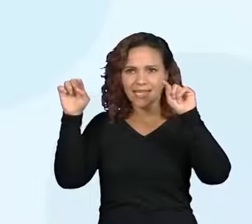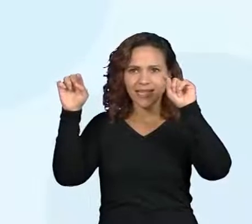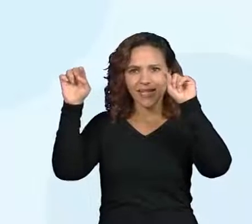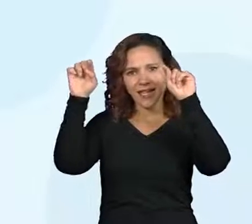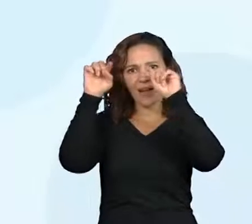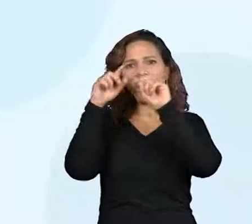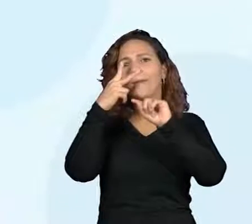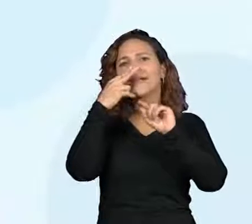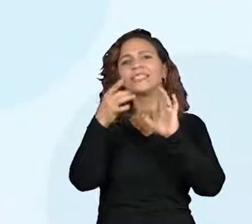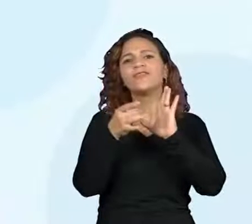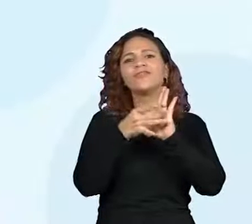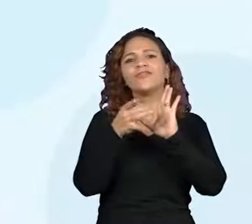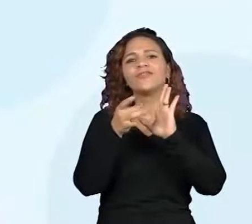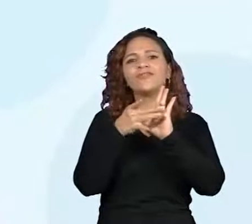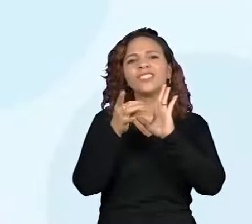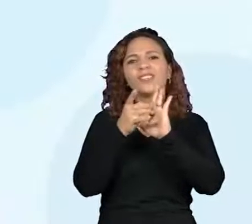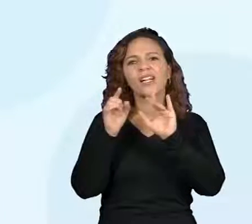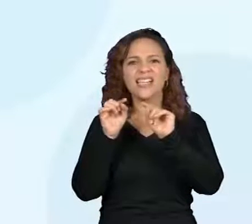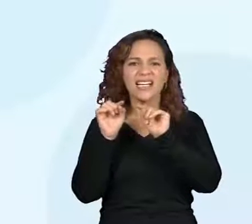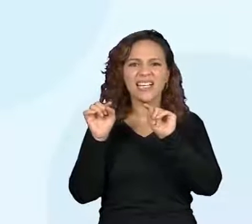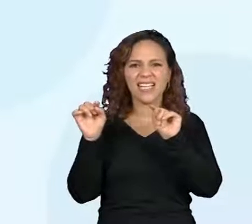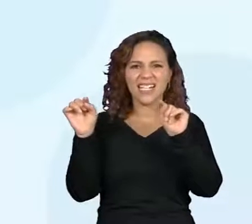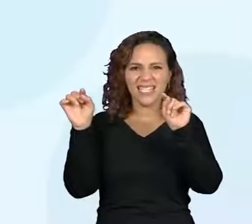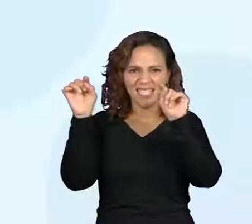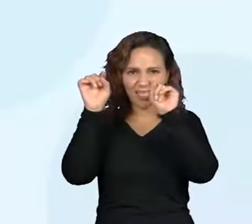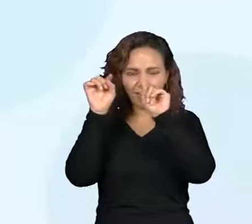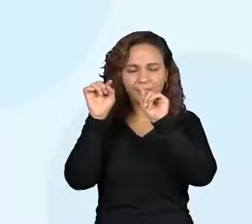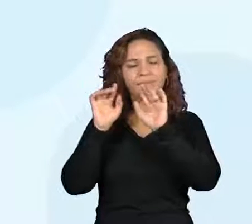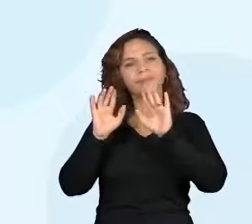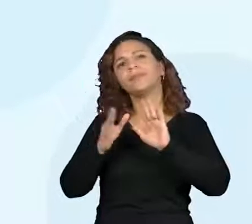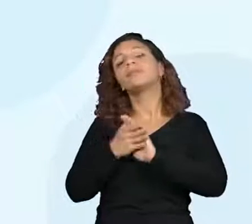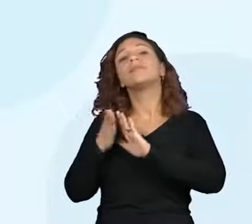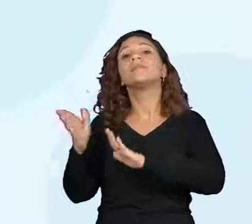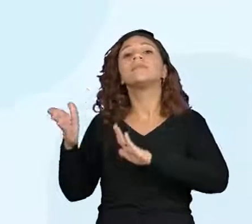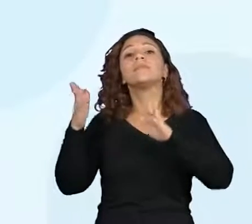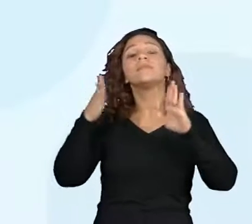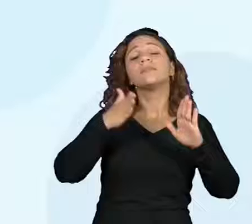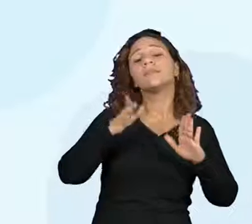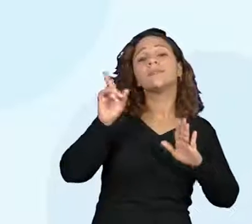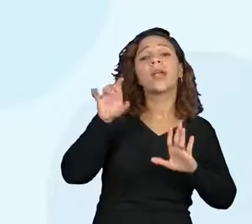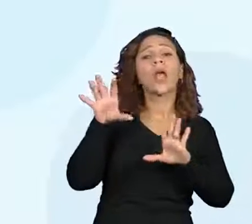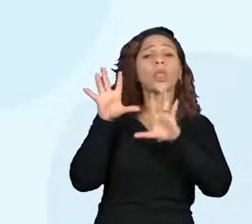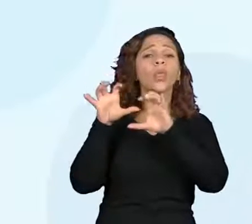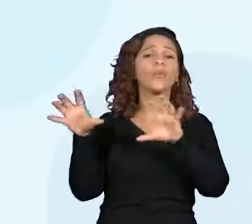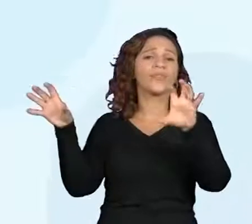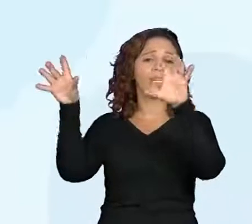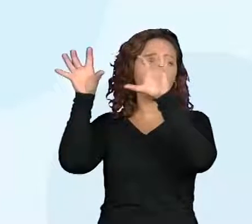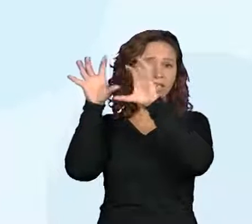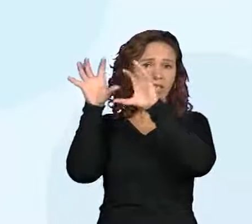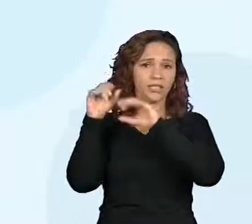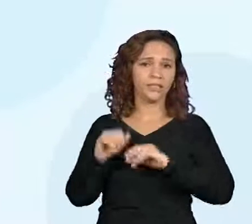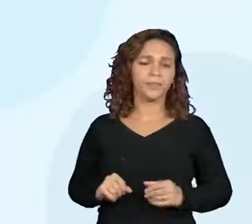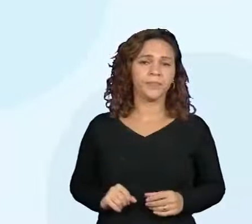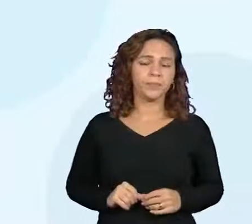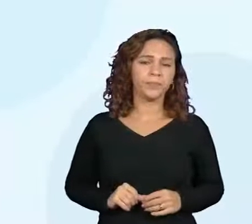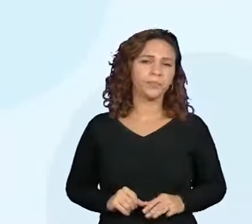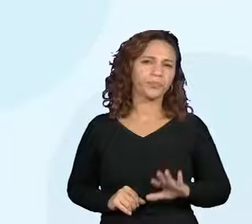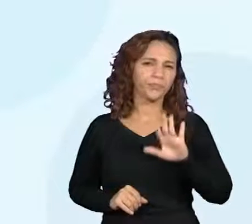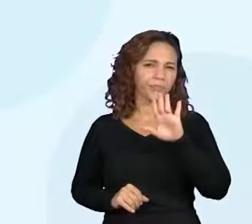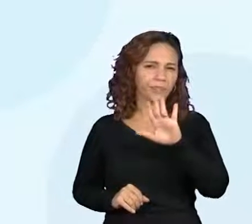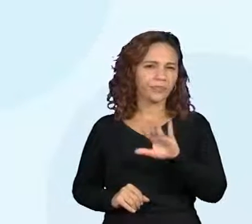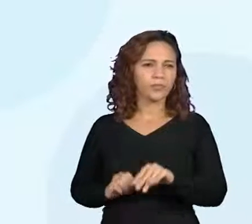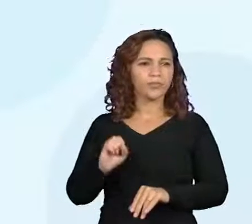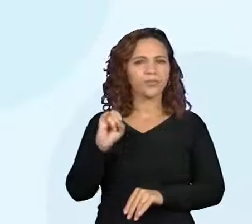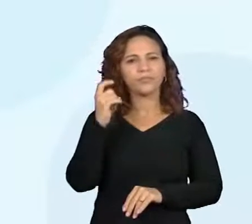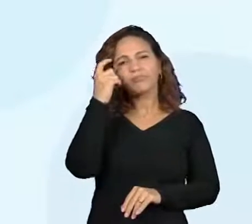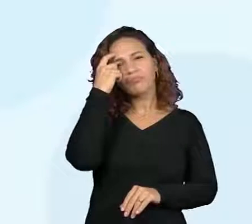uma vidraça quebrada? Então a gente já sabe aí que é o balão de grito. E o terceiro é uma nuvem. Se eu pensar